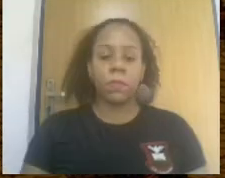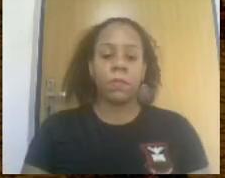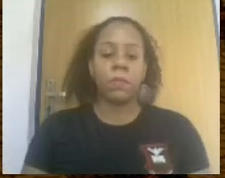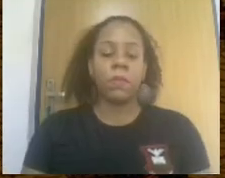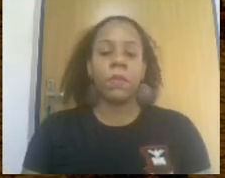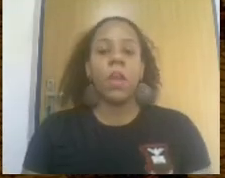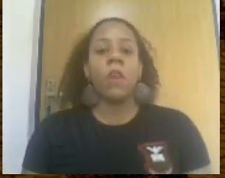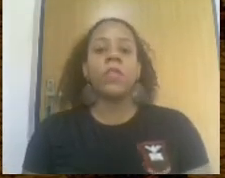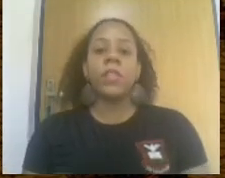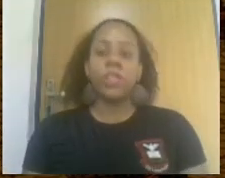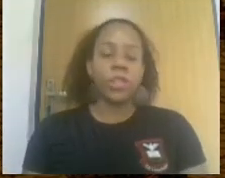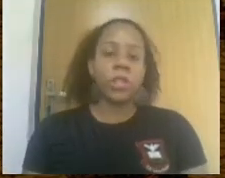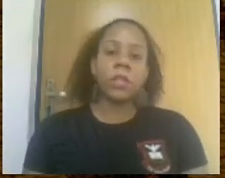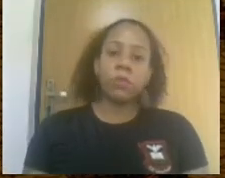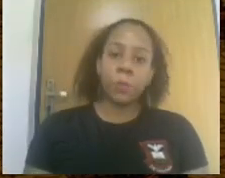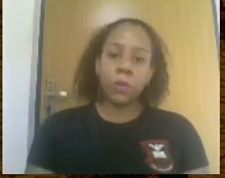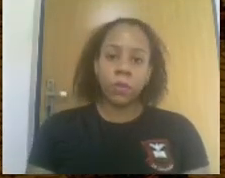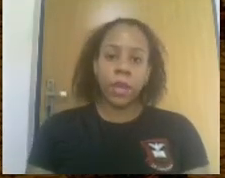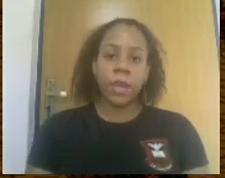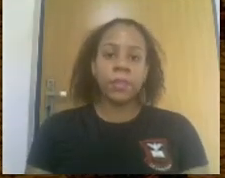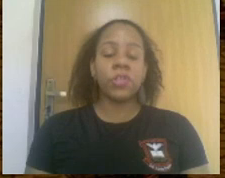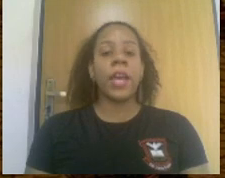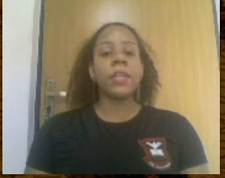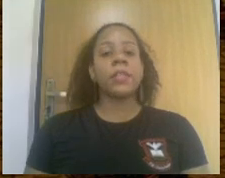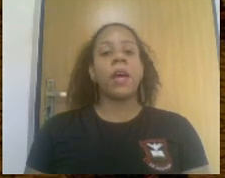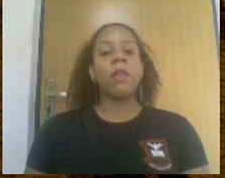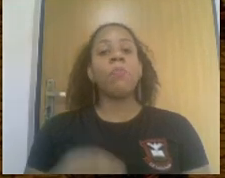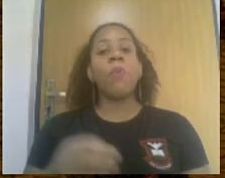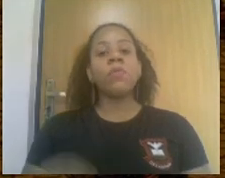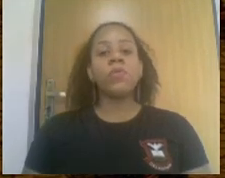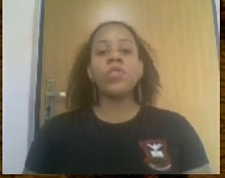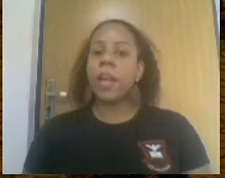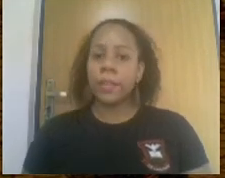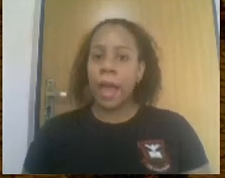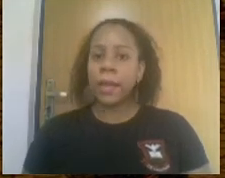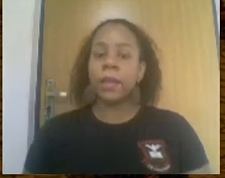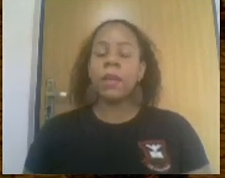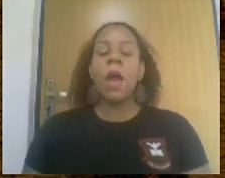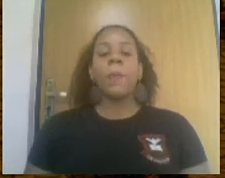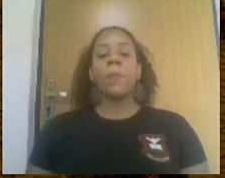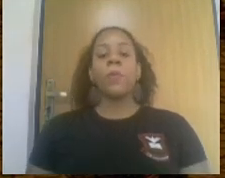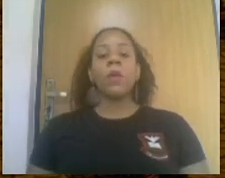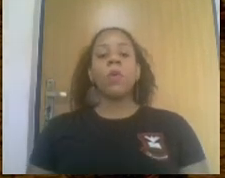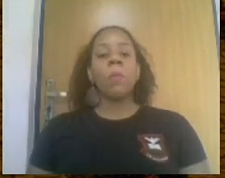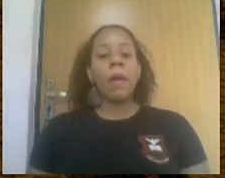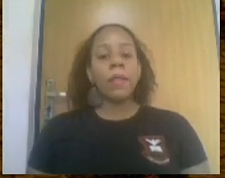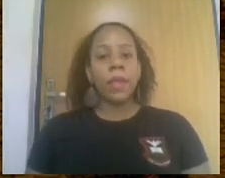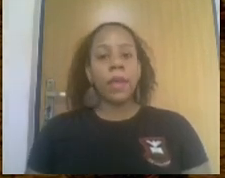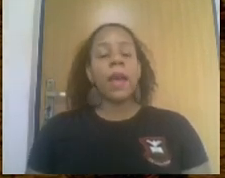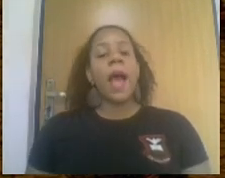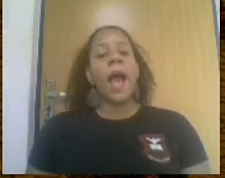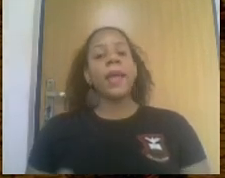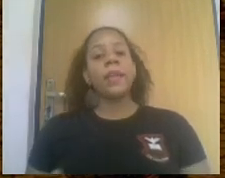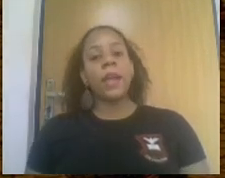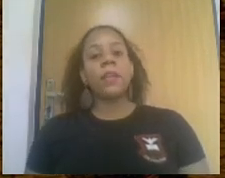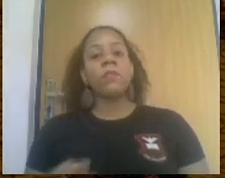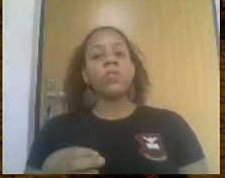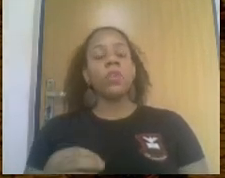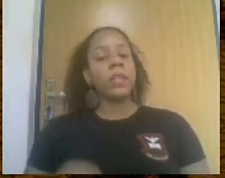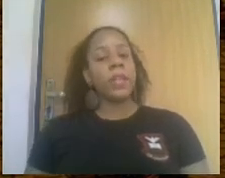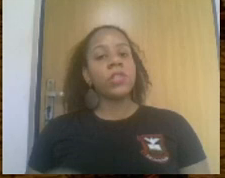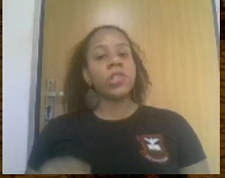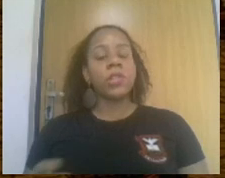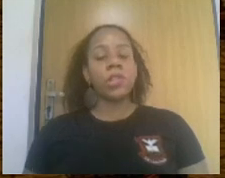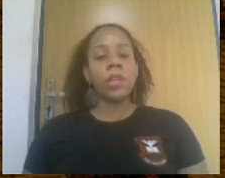Pernambuco. Os indígenas e os portugueses realizaram pontos de ataque para poder combater a entrada